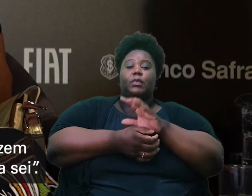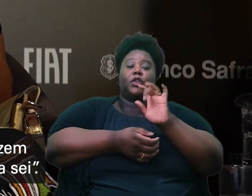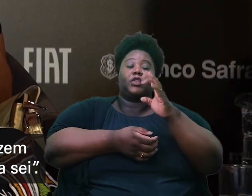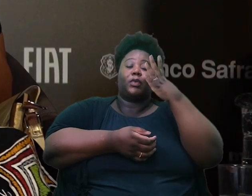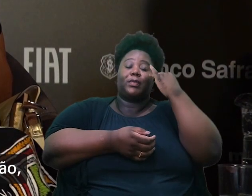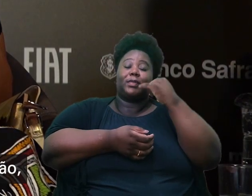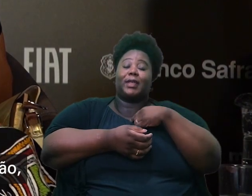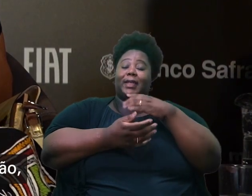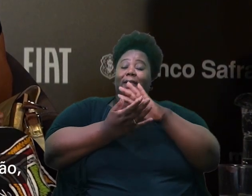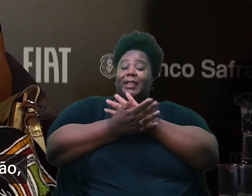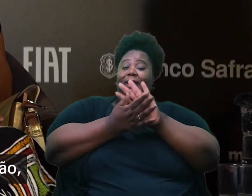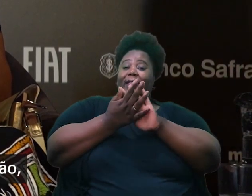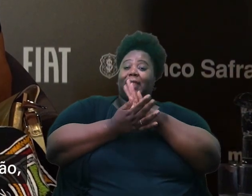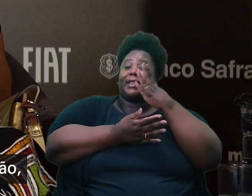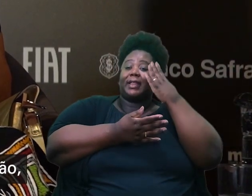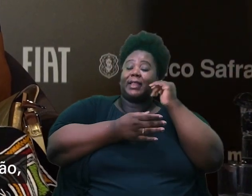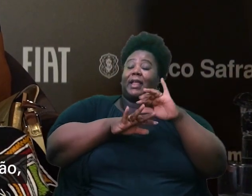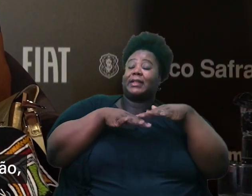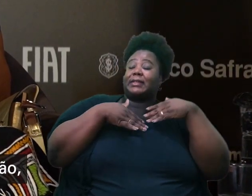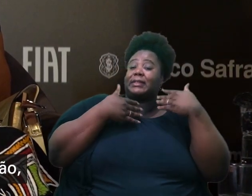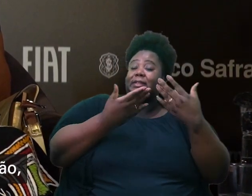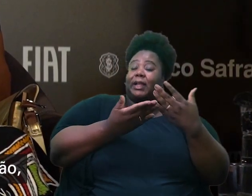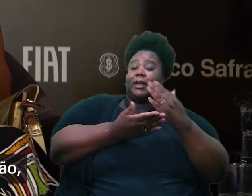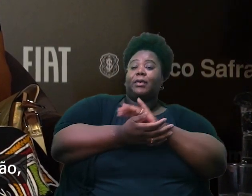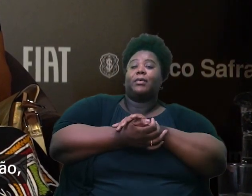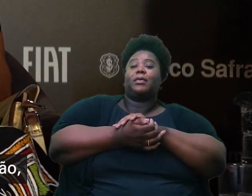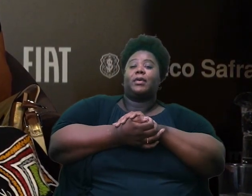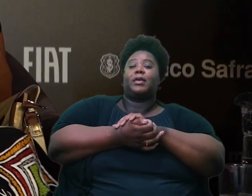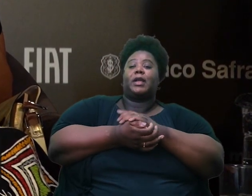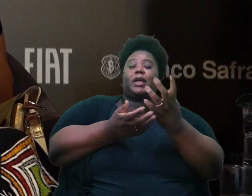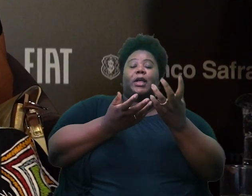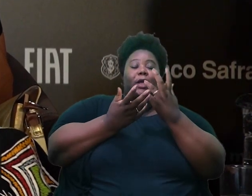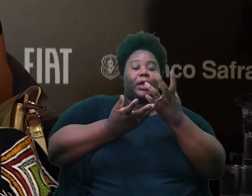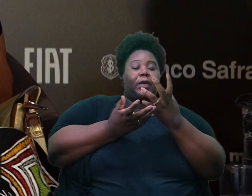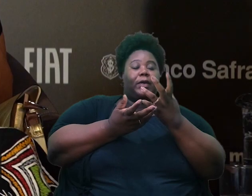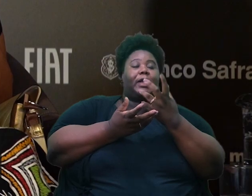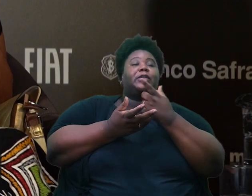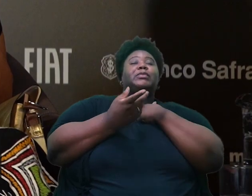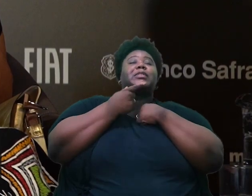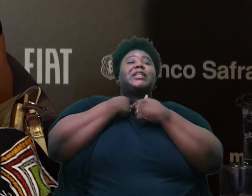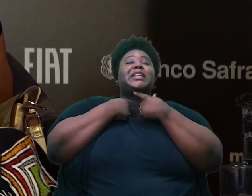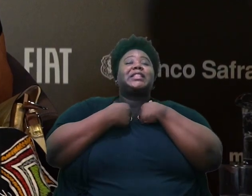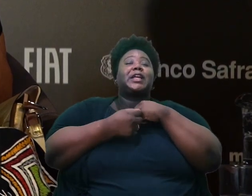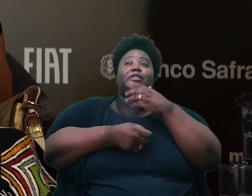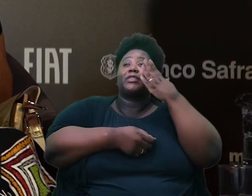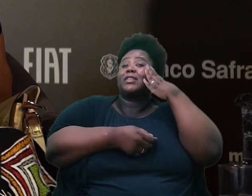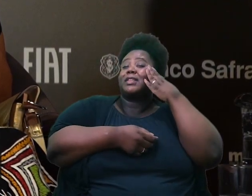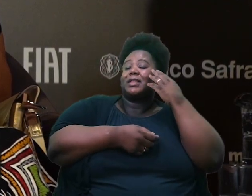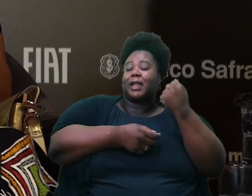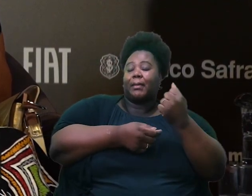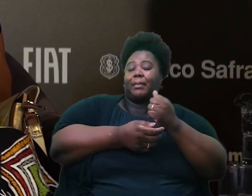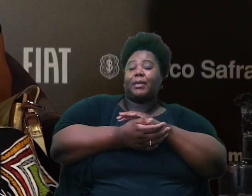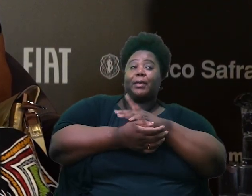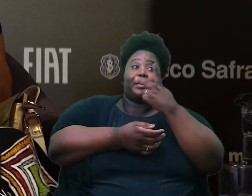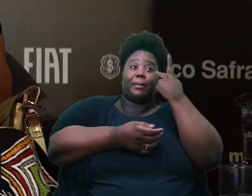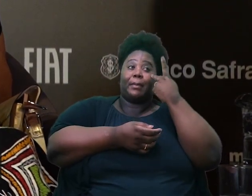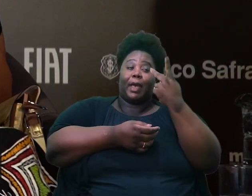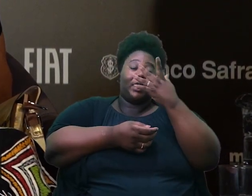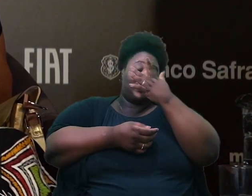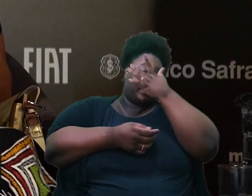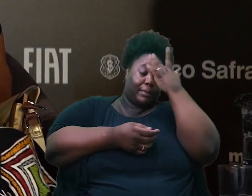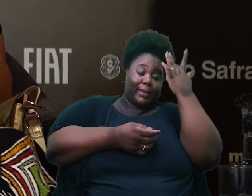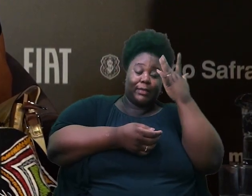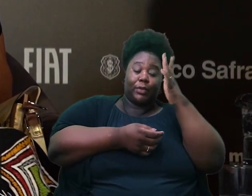sei. Então, eu tenho uma grande ambição, desejo de saber. Isso para uma pessoa,